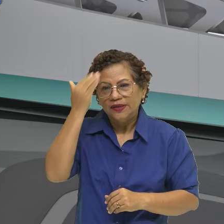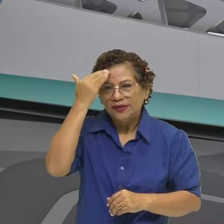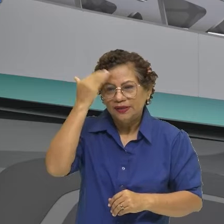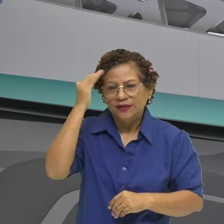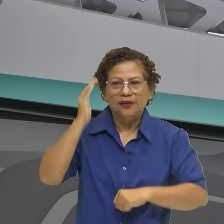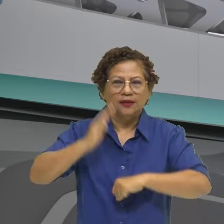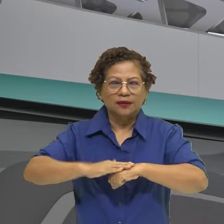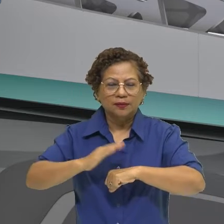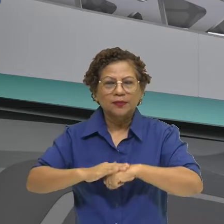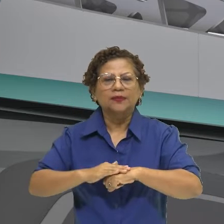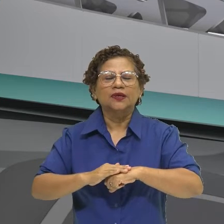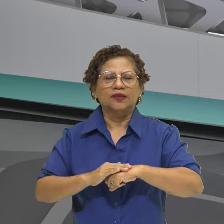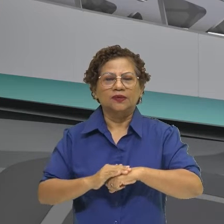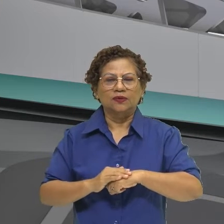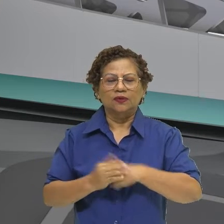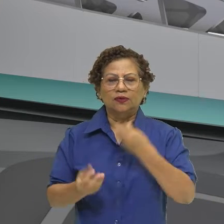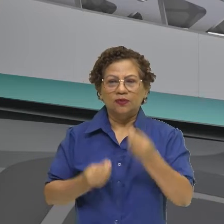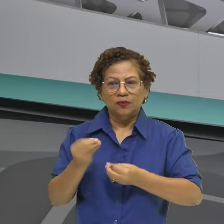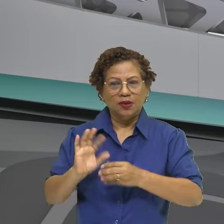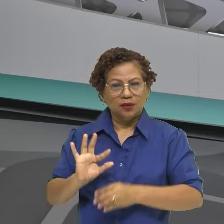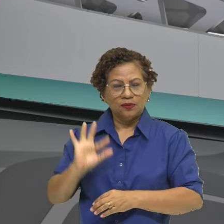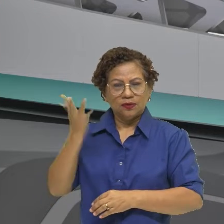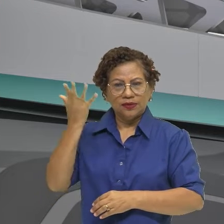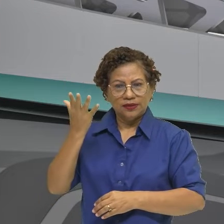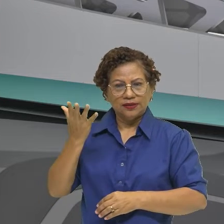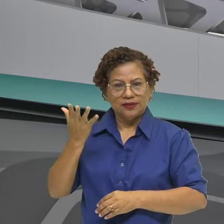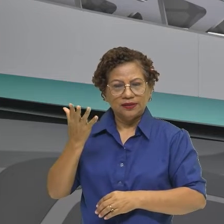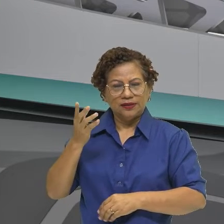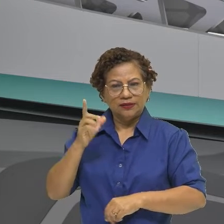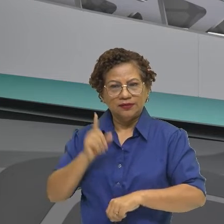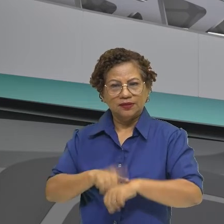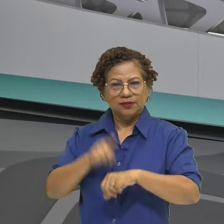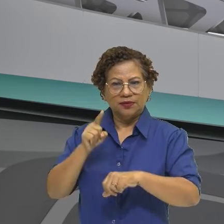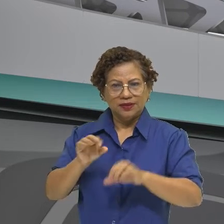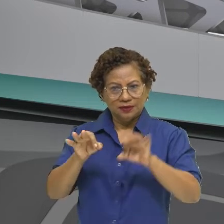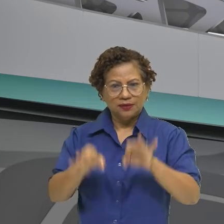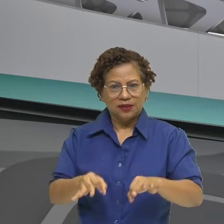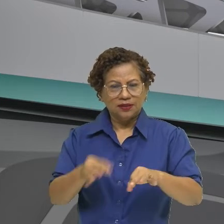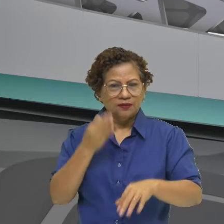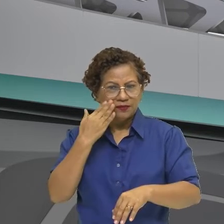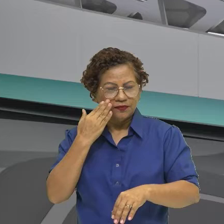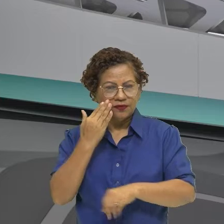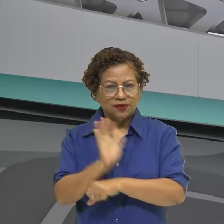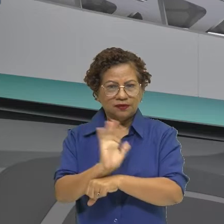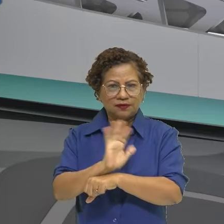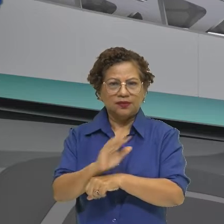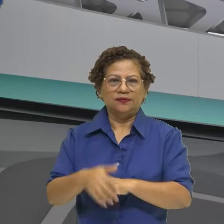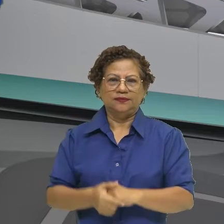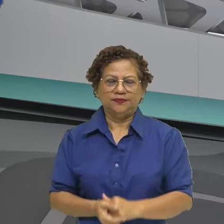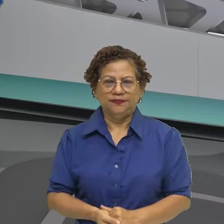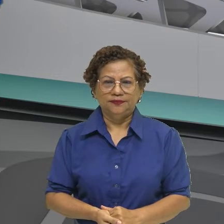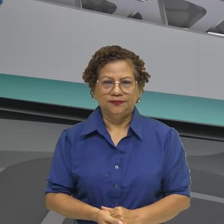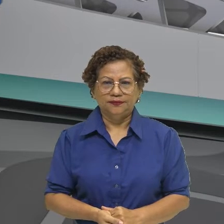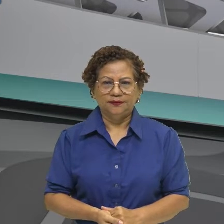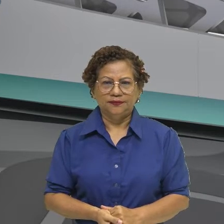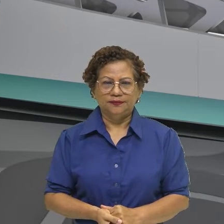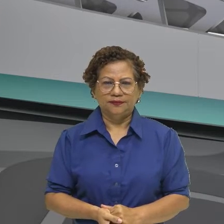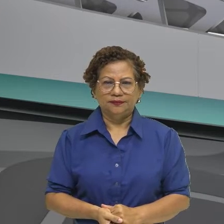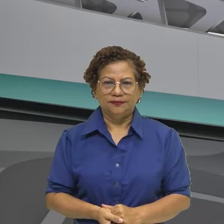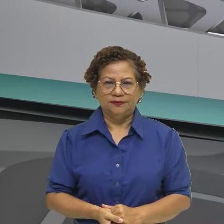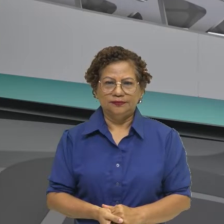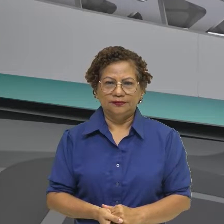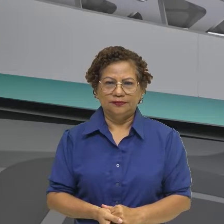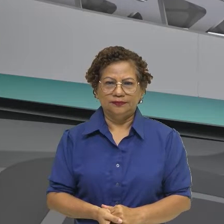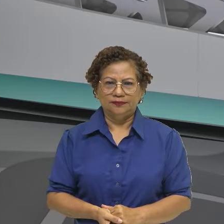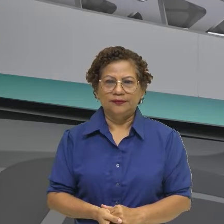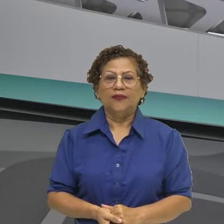menos como é que isso ocorria nesse momento, certo? Então vamos ver. Aqui nós temos justamente o